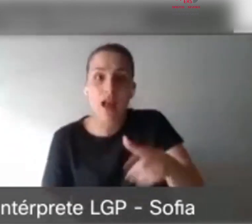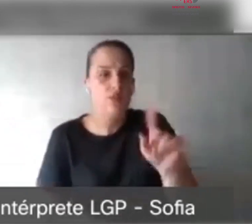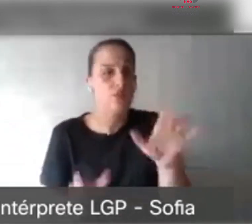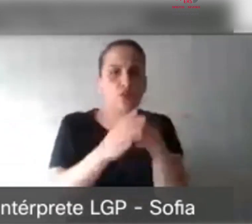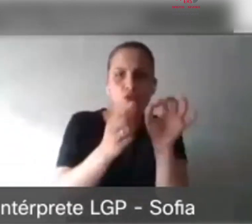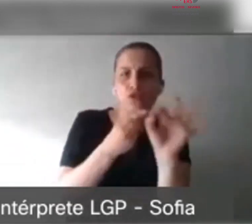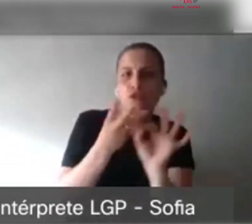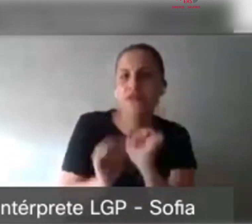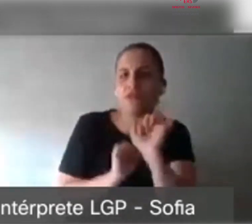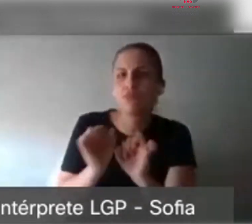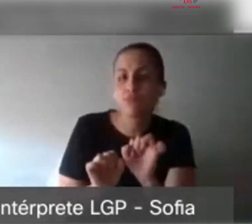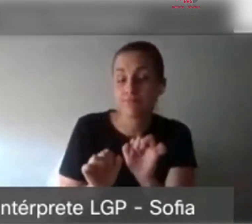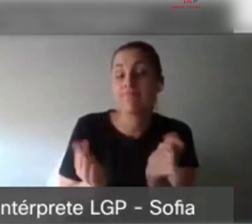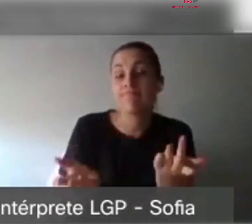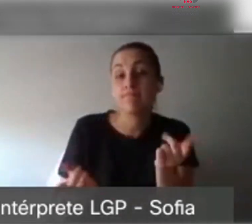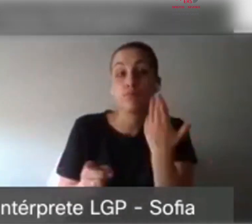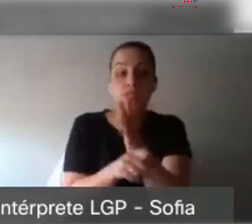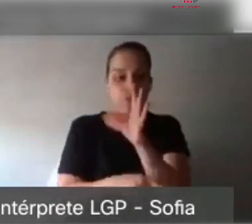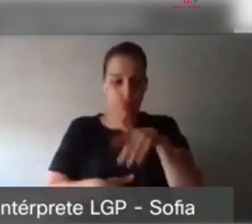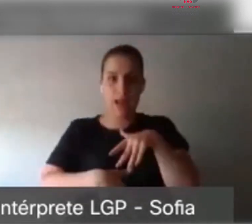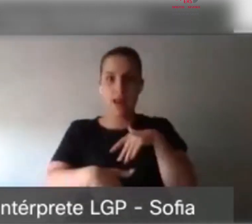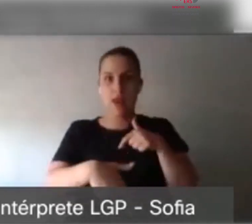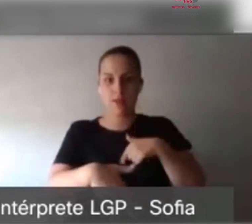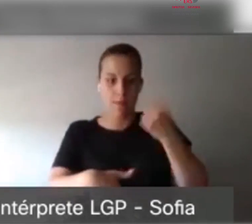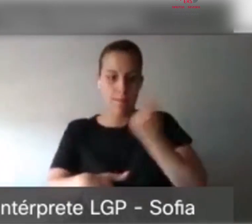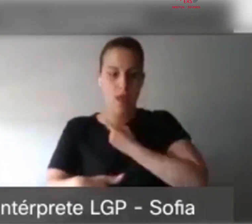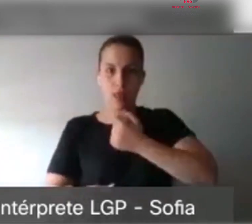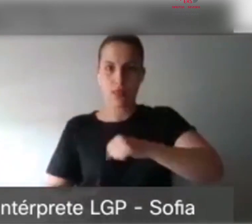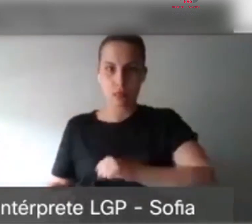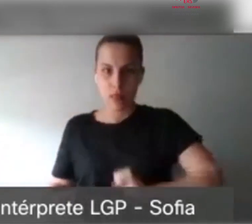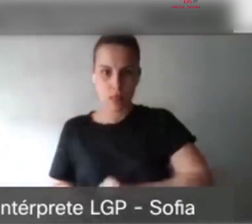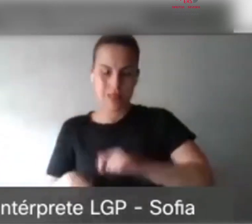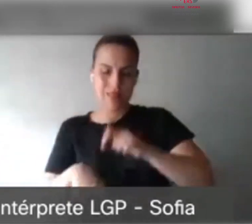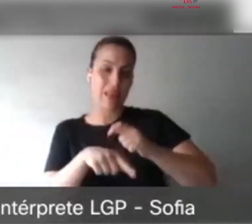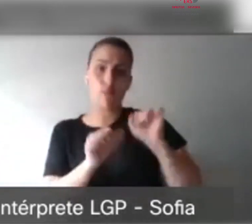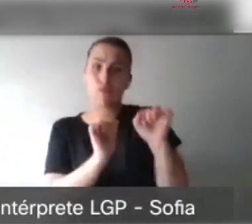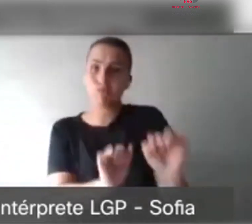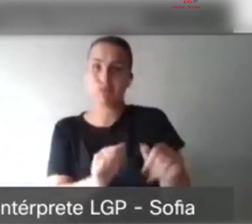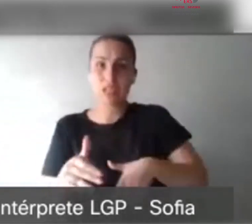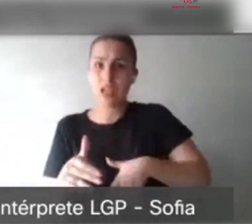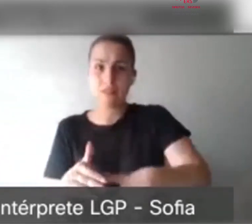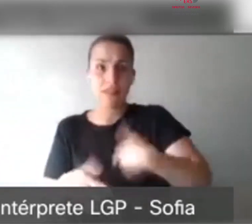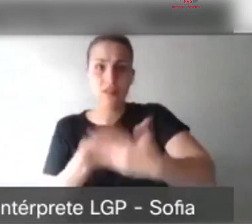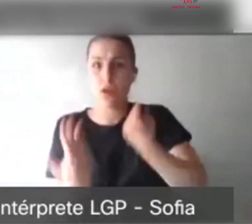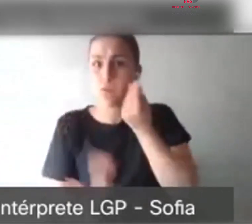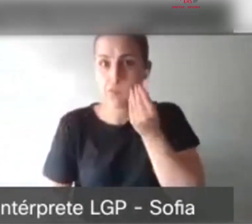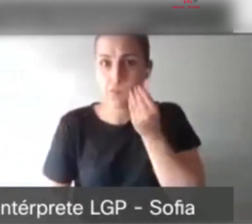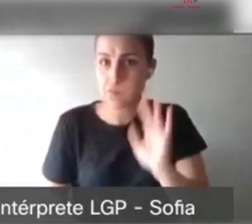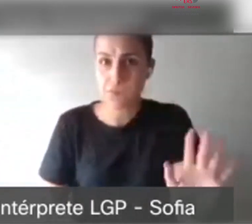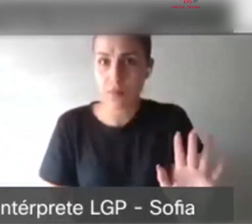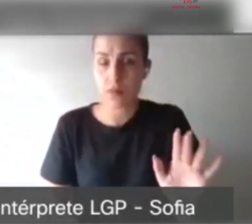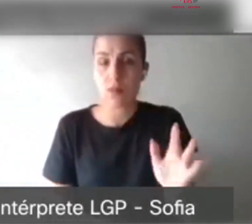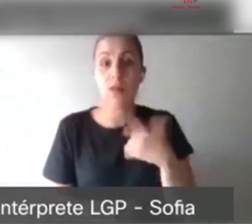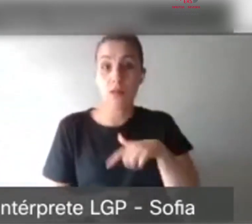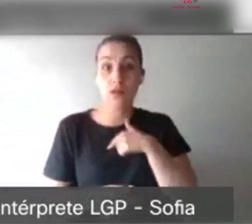específicos que, obviamente, uma grávida tem que fazer a ecografia num determinado momento do seu processo de gravidez e nós, pelo